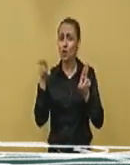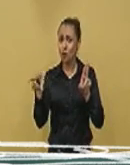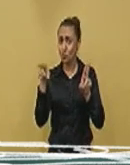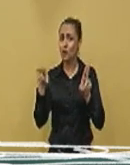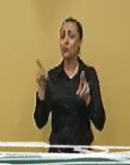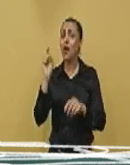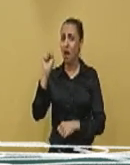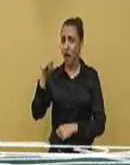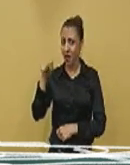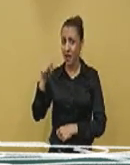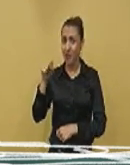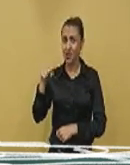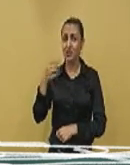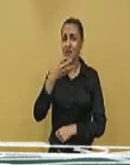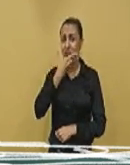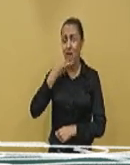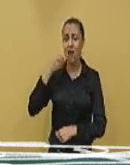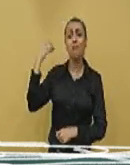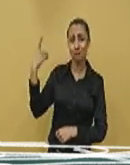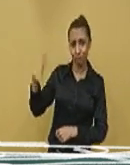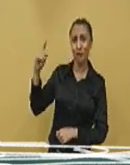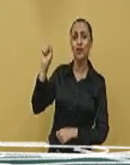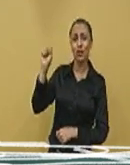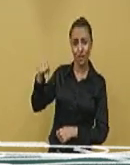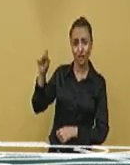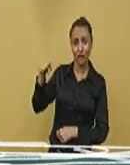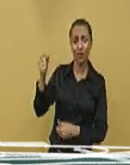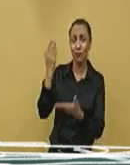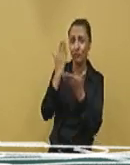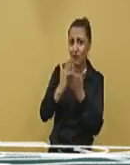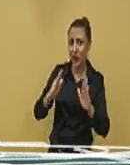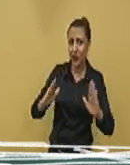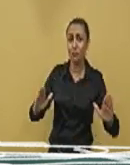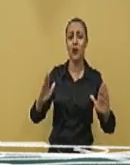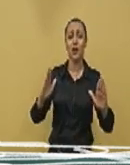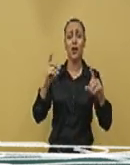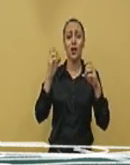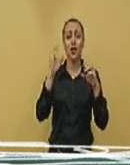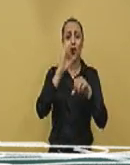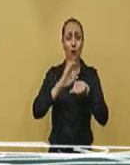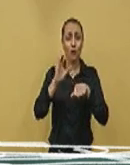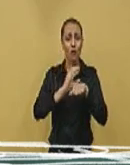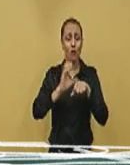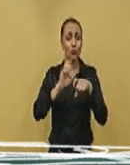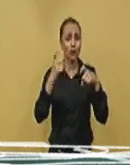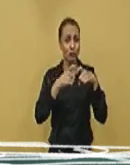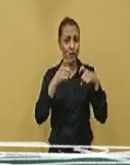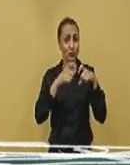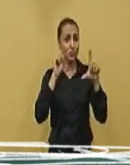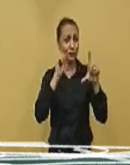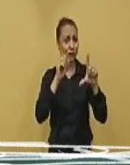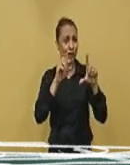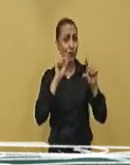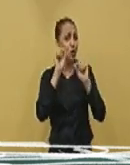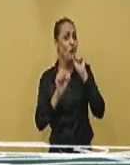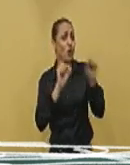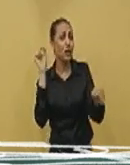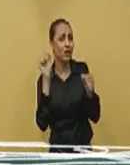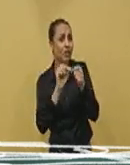que o senhor é machista e que vai acabar com o curso de medicina e com as licenciaturas. O que o senhor tem a fazer,